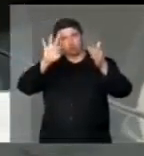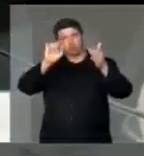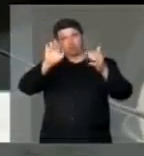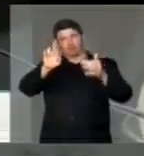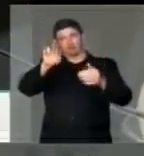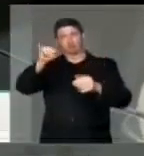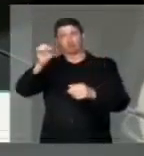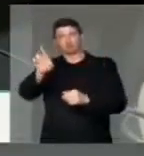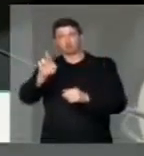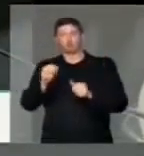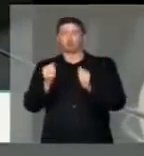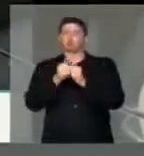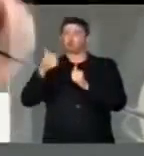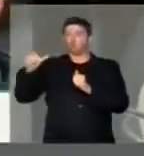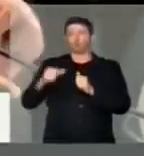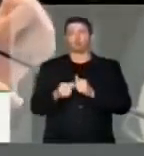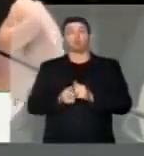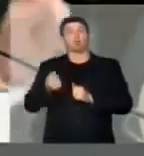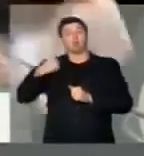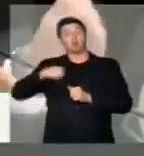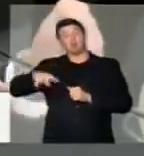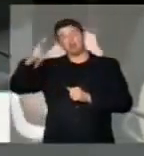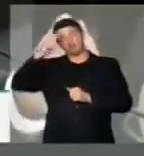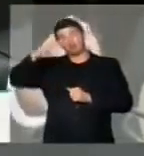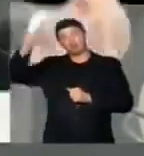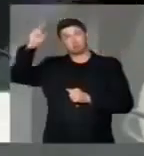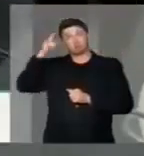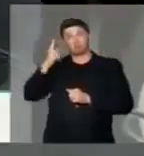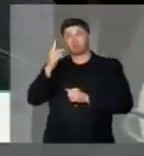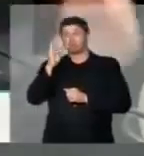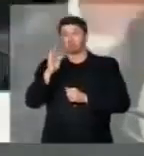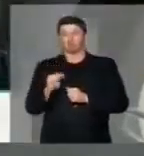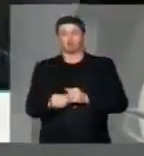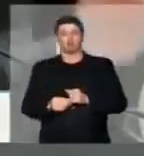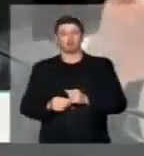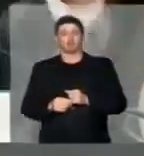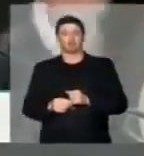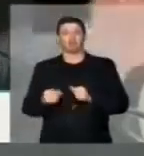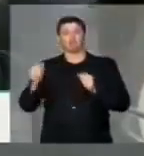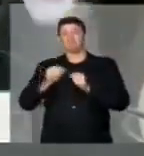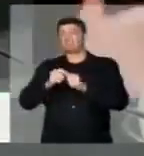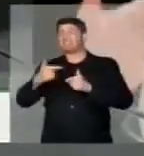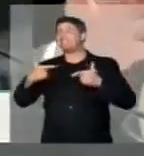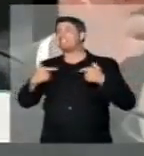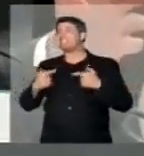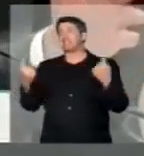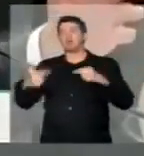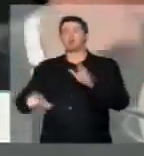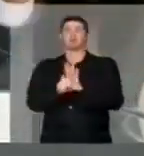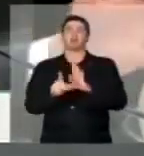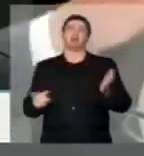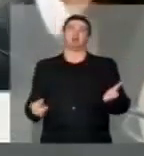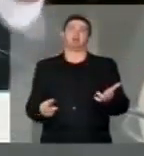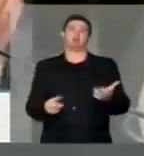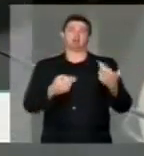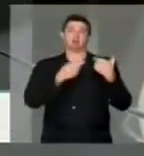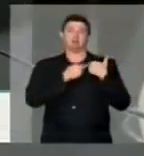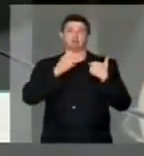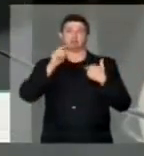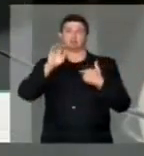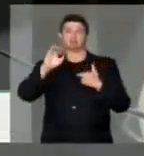no Brasil. Quando fala da fraude fiscal que não há crime, estão mentindo